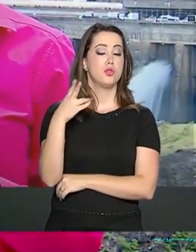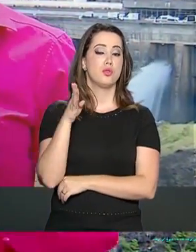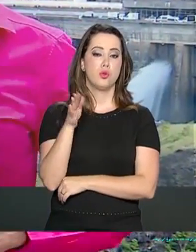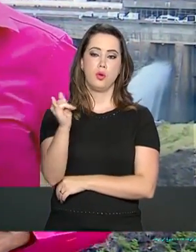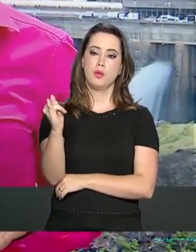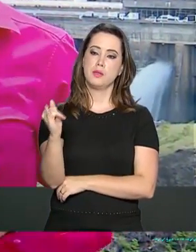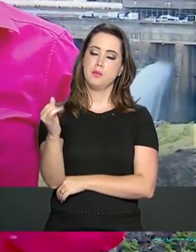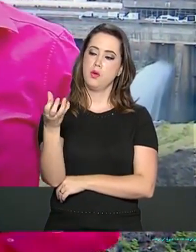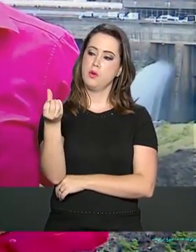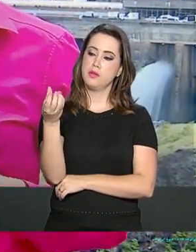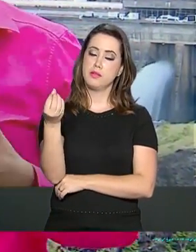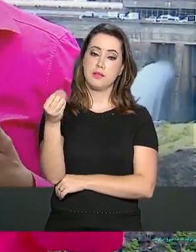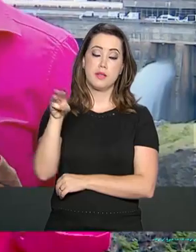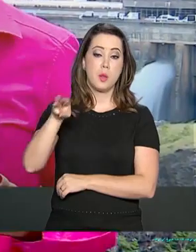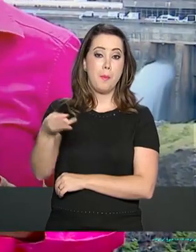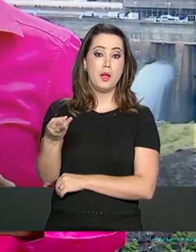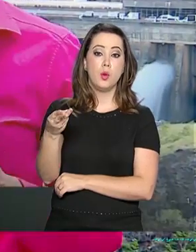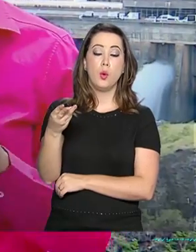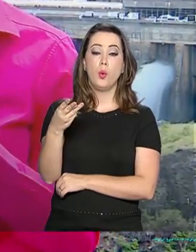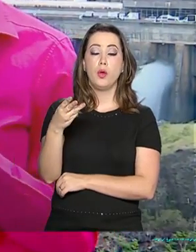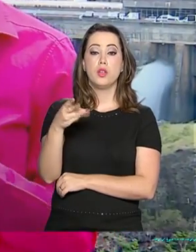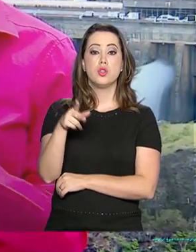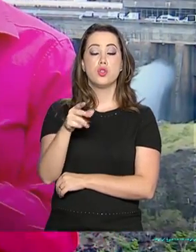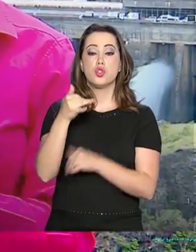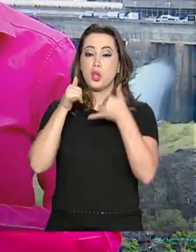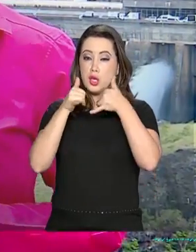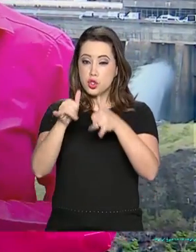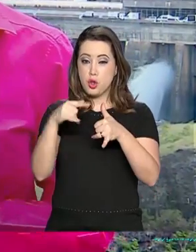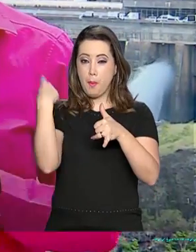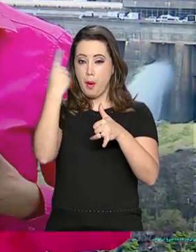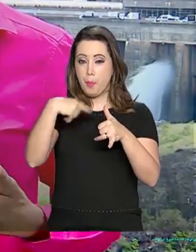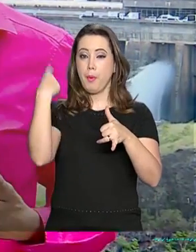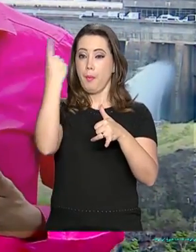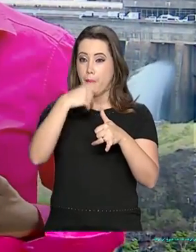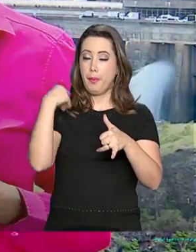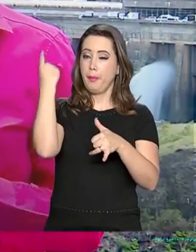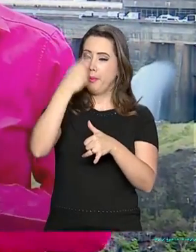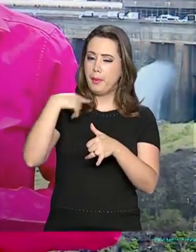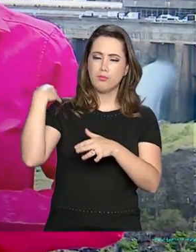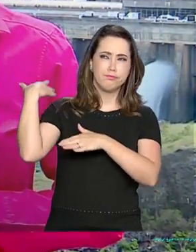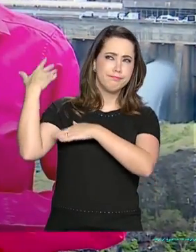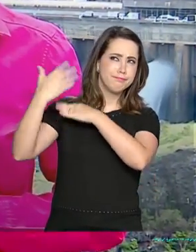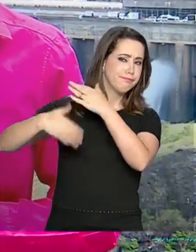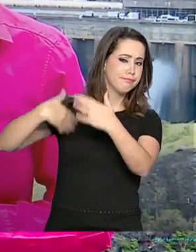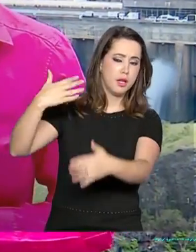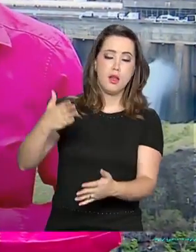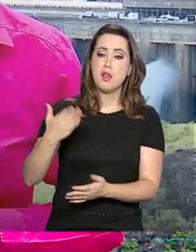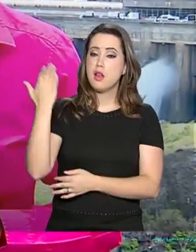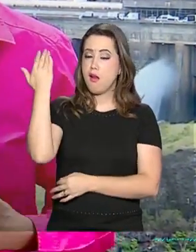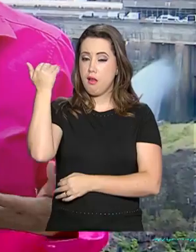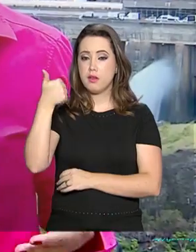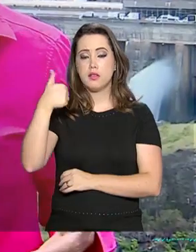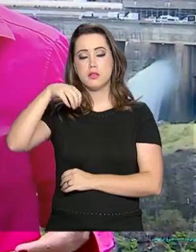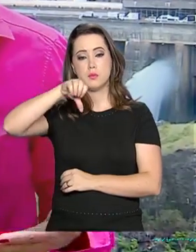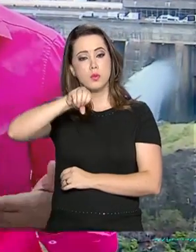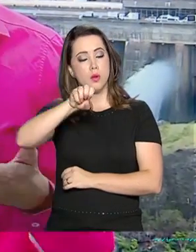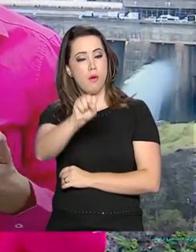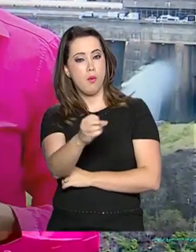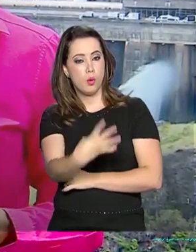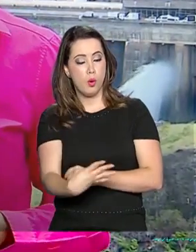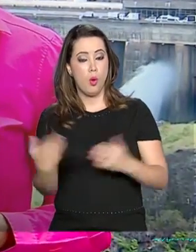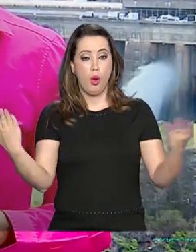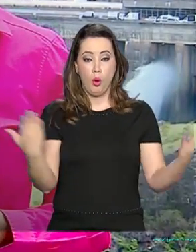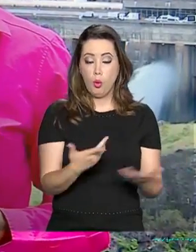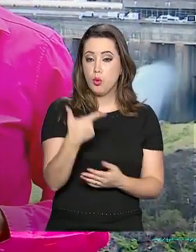600 milhões de megawatts hora de energia desde o início de sua operação em 1984. Hoje,